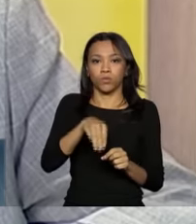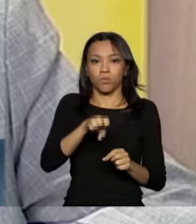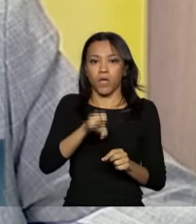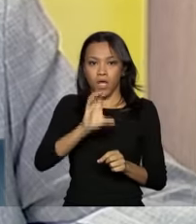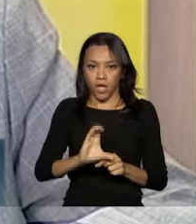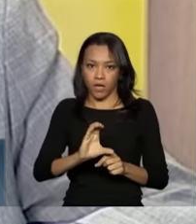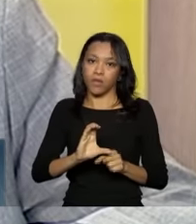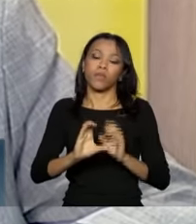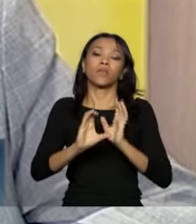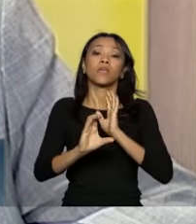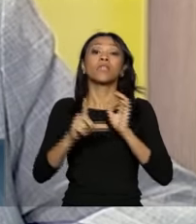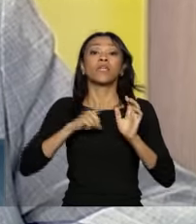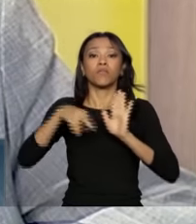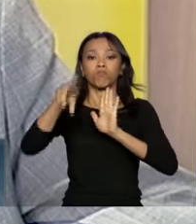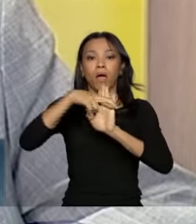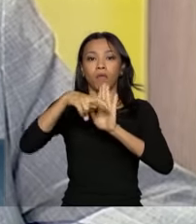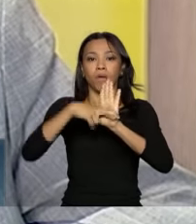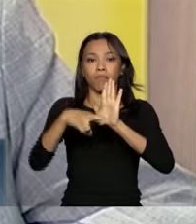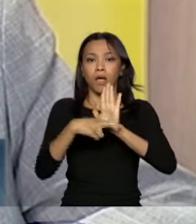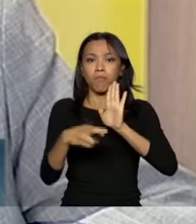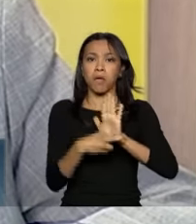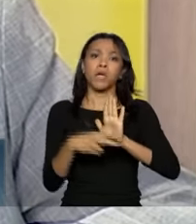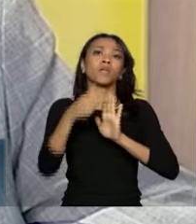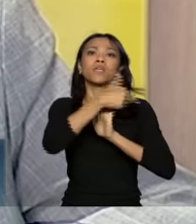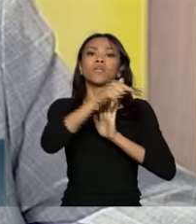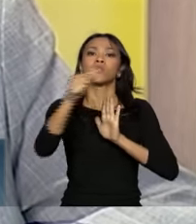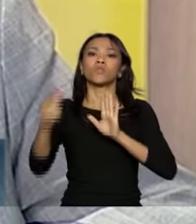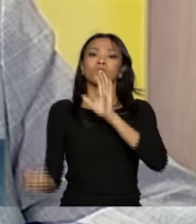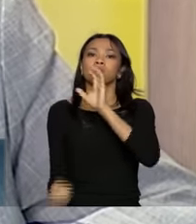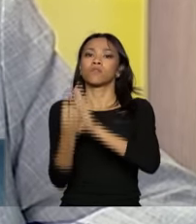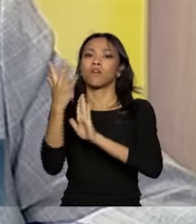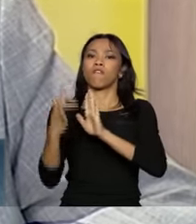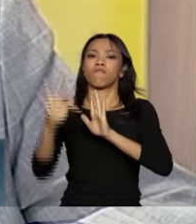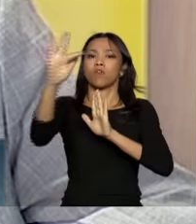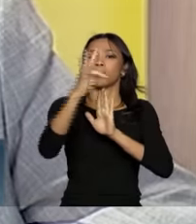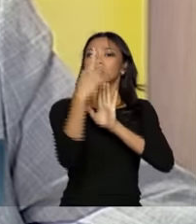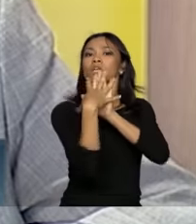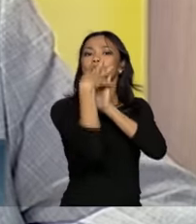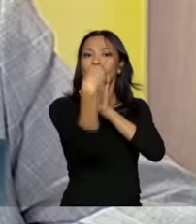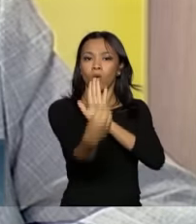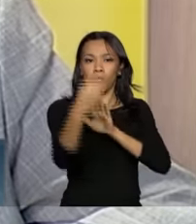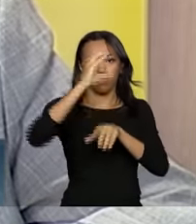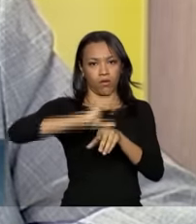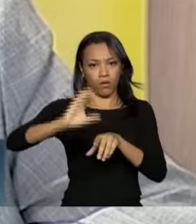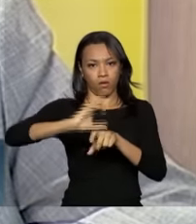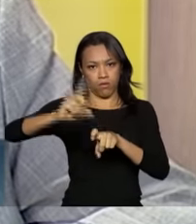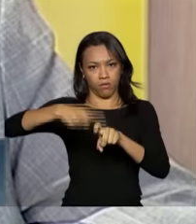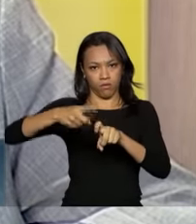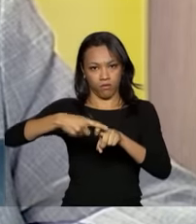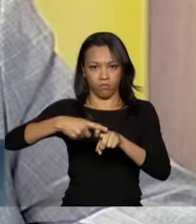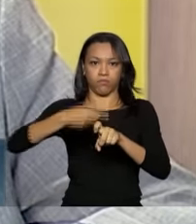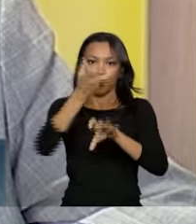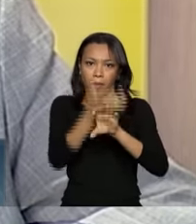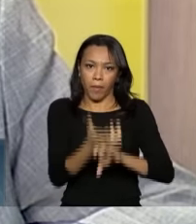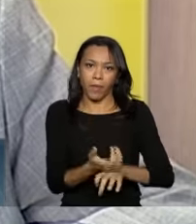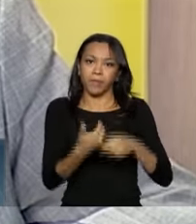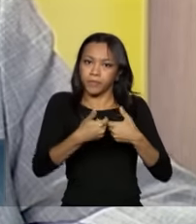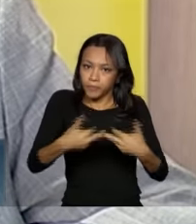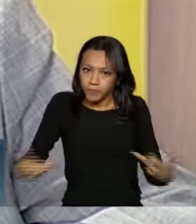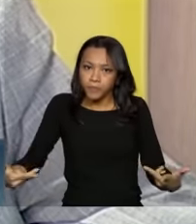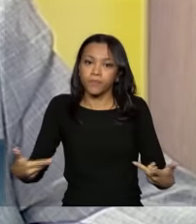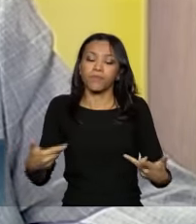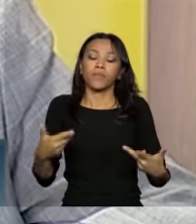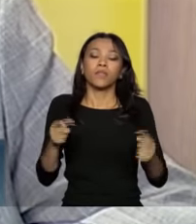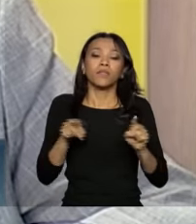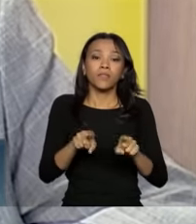projetos pedagógicos daqueles cursos. E isso representa a adoção de